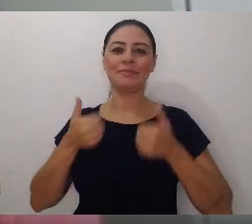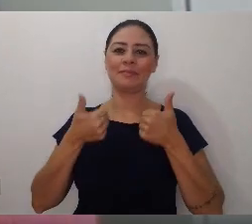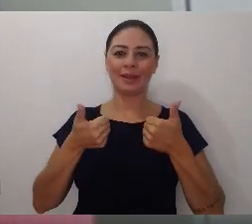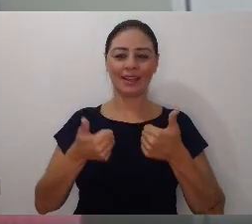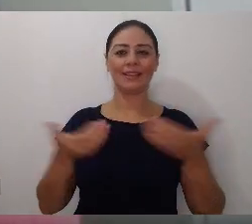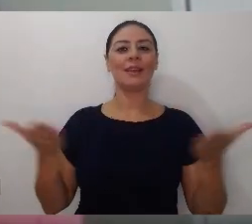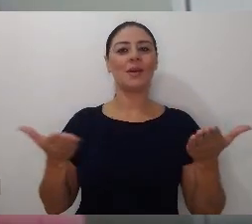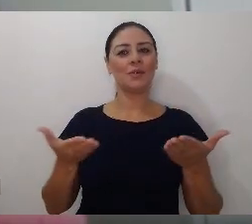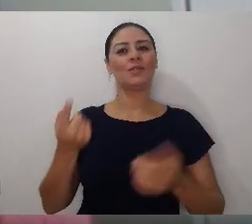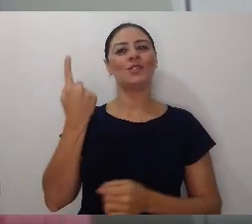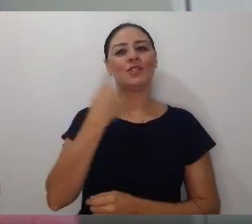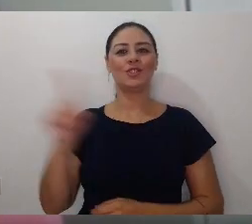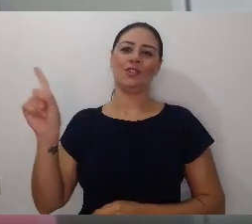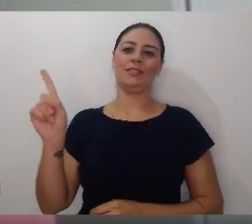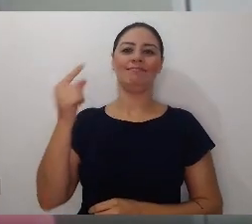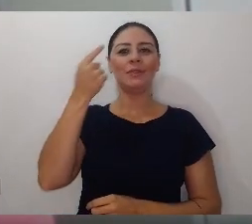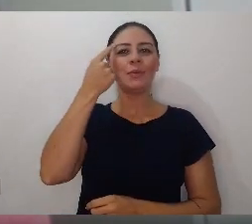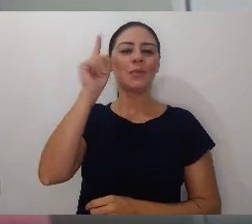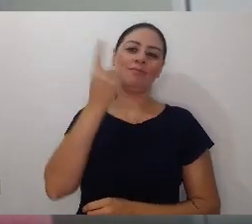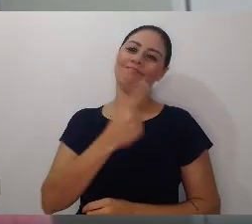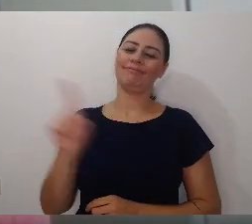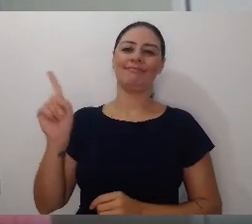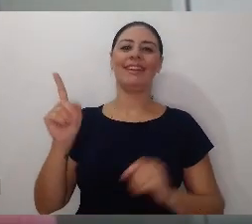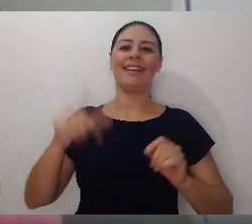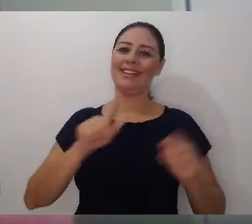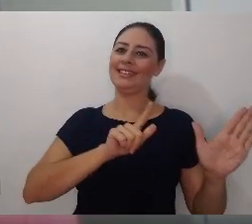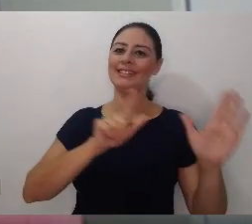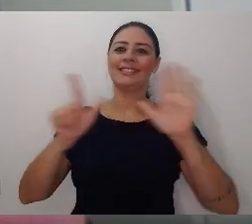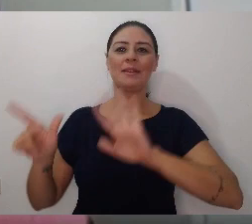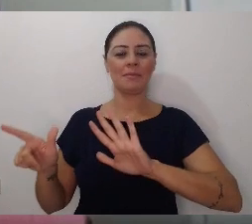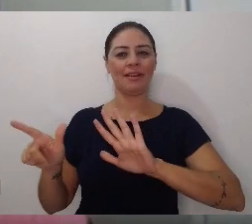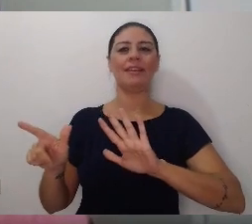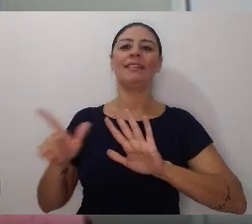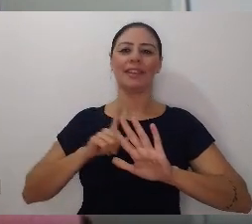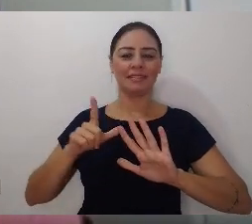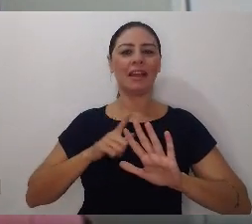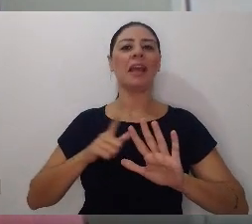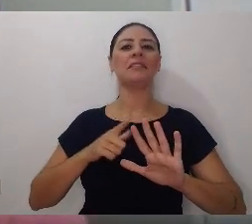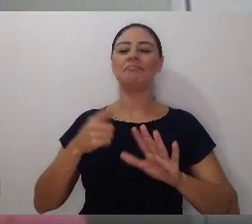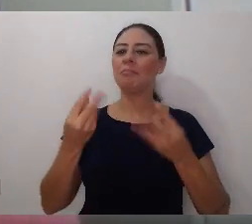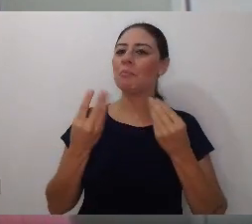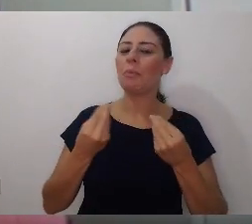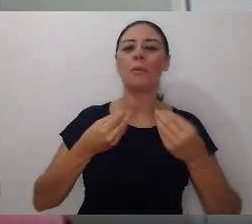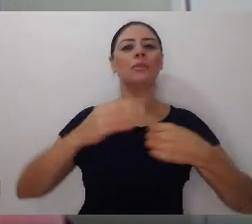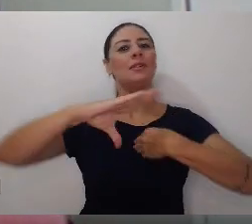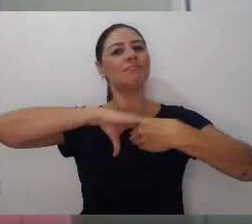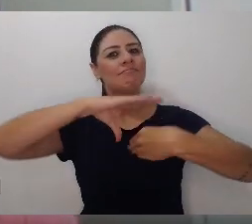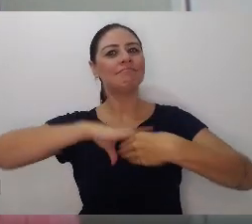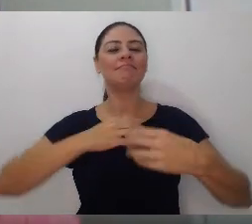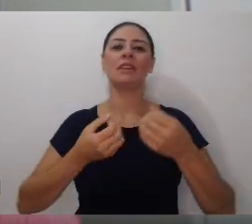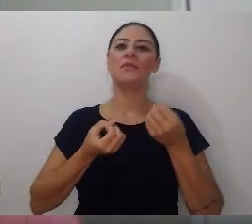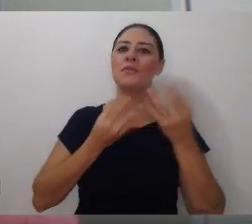Olá, pessoal, tudo bem? Então, estamos chegando hoje ao nosso último dia dessa semana. Trouxe para nós